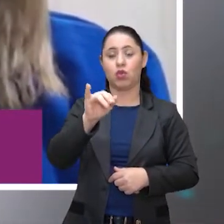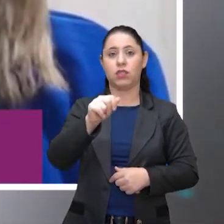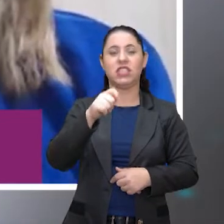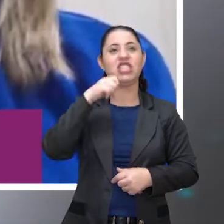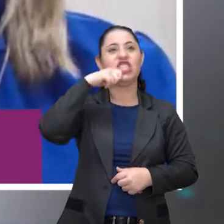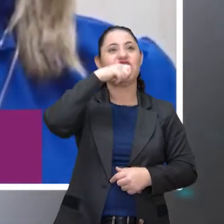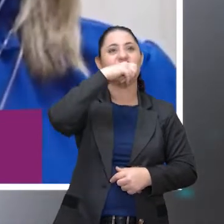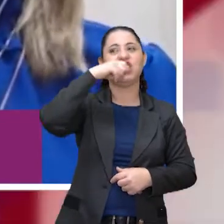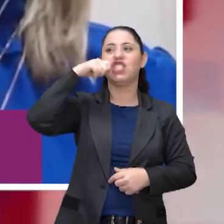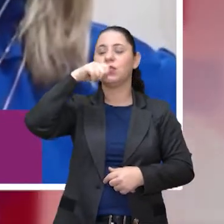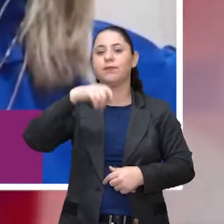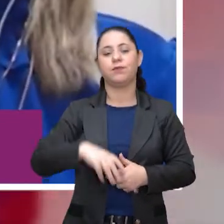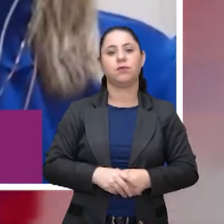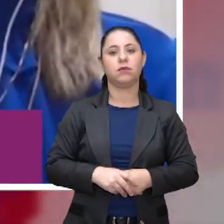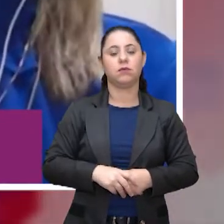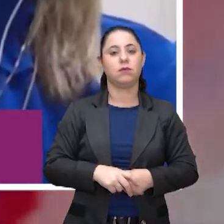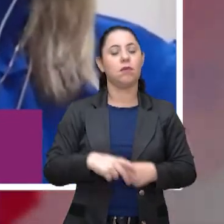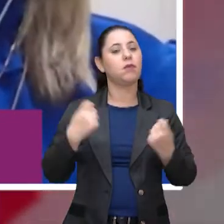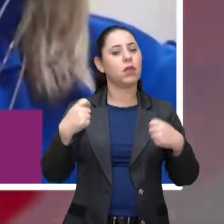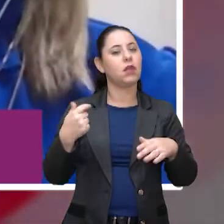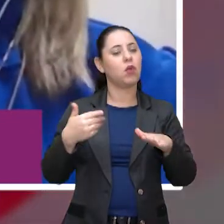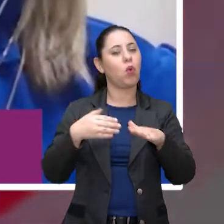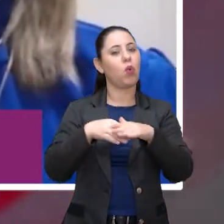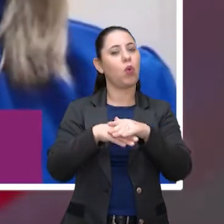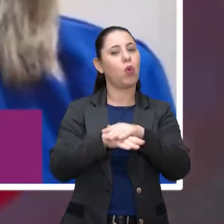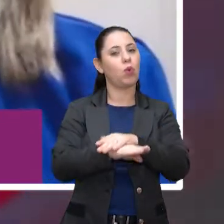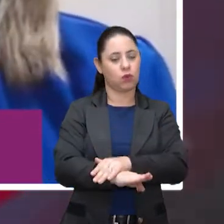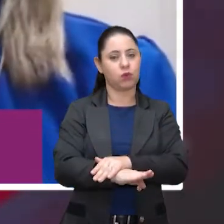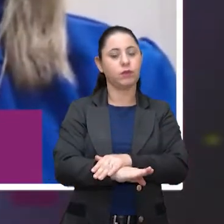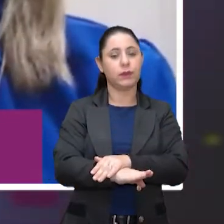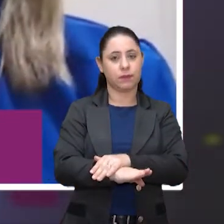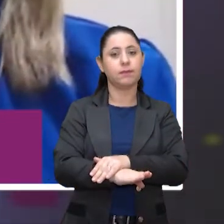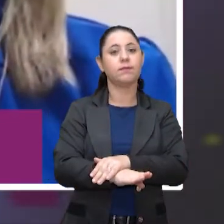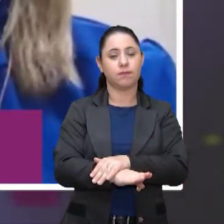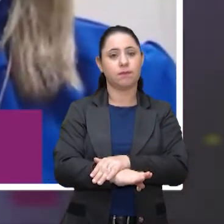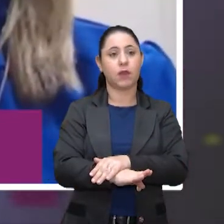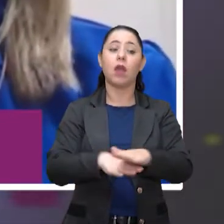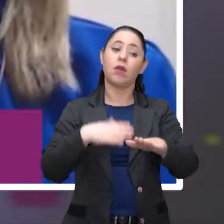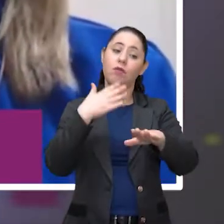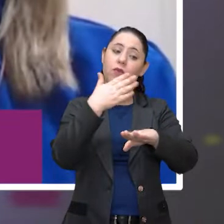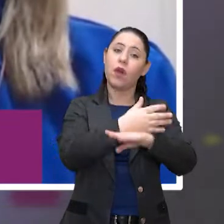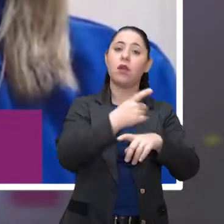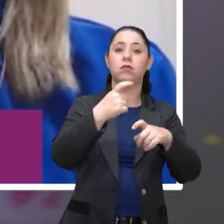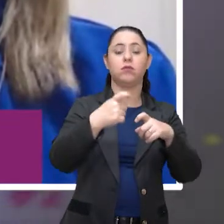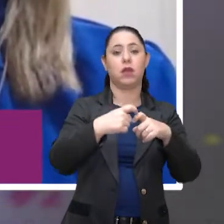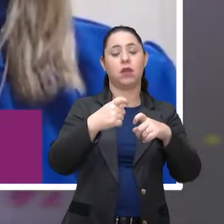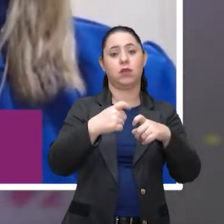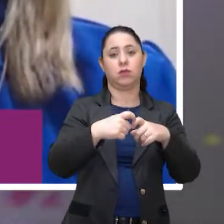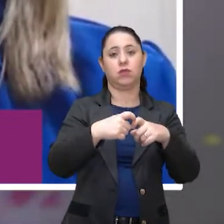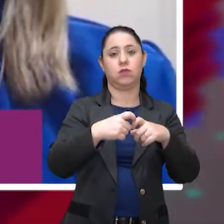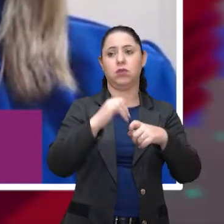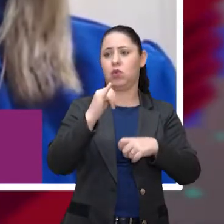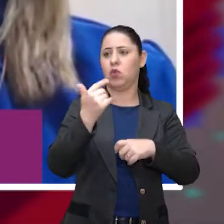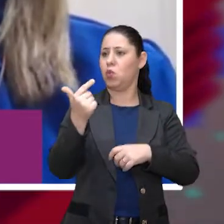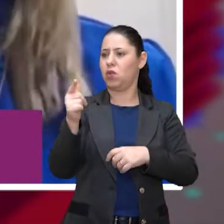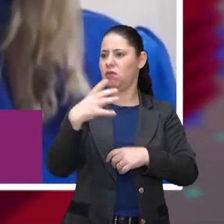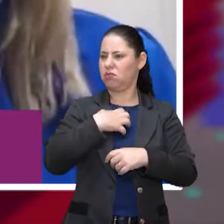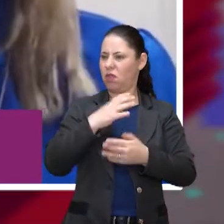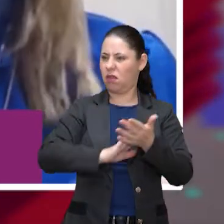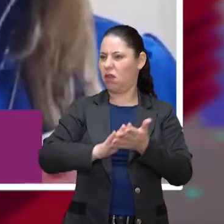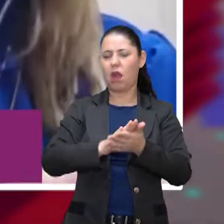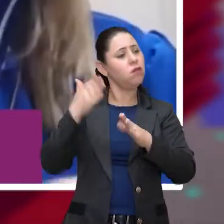criar o hábito de ir ao médico mesmo sem estar sentindo nada. Isso